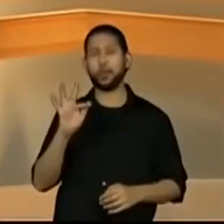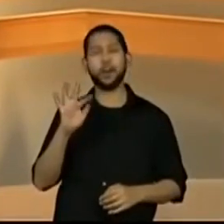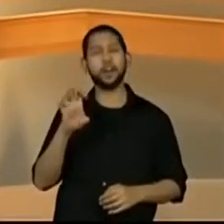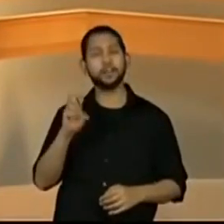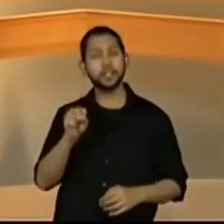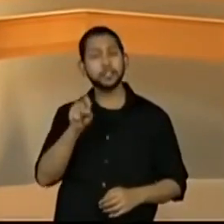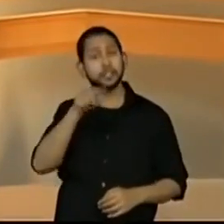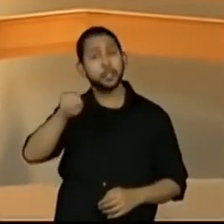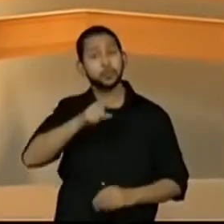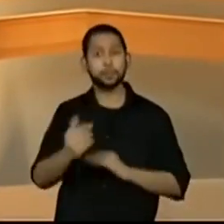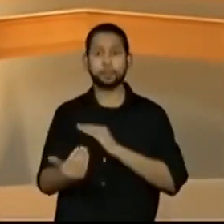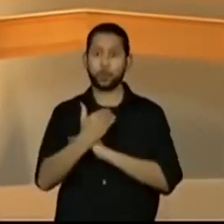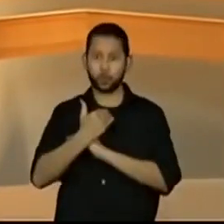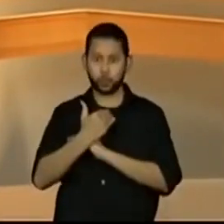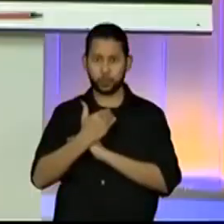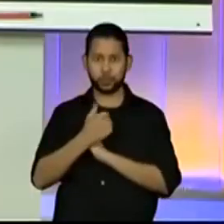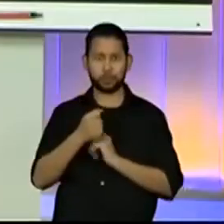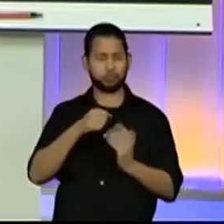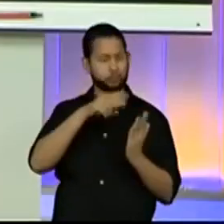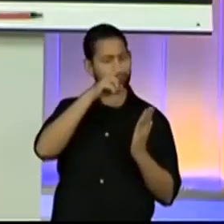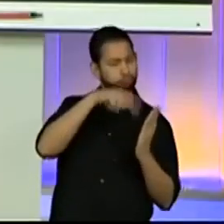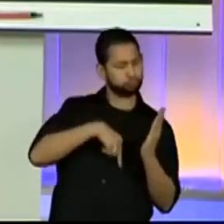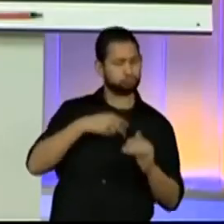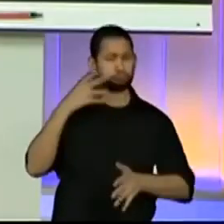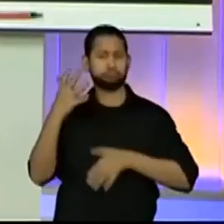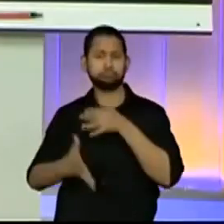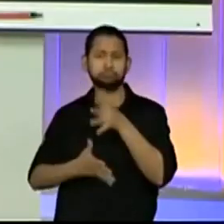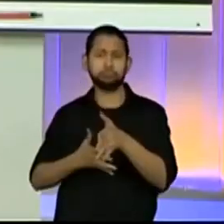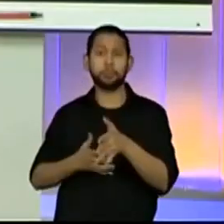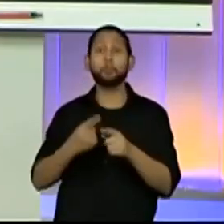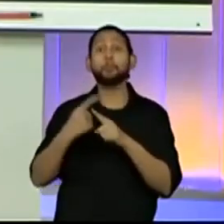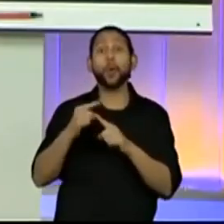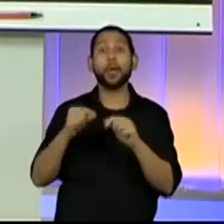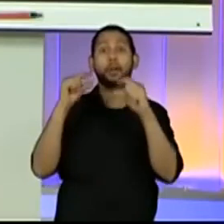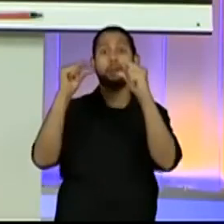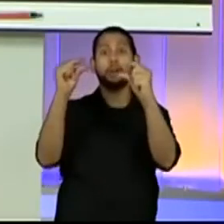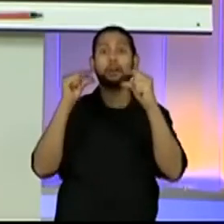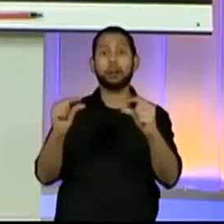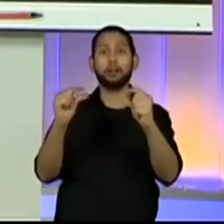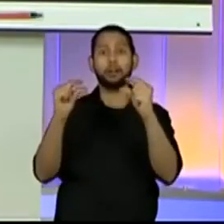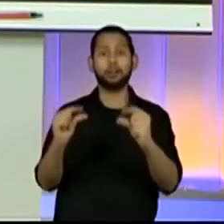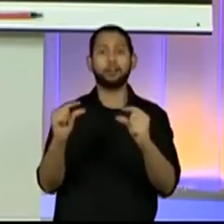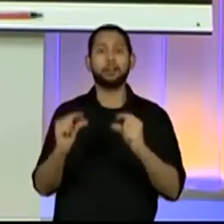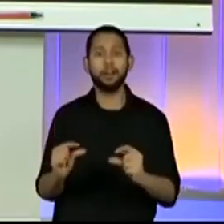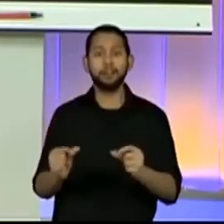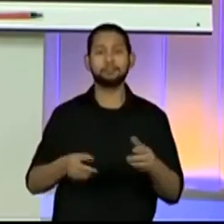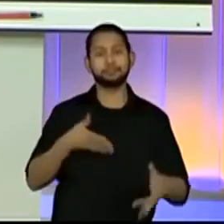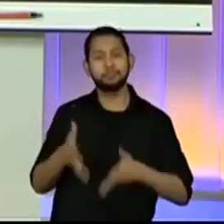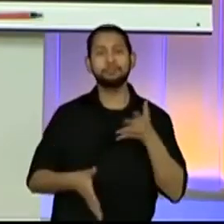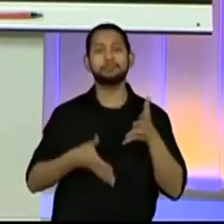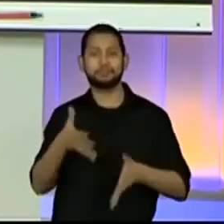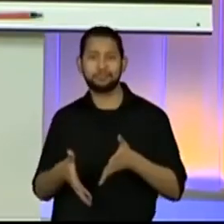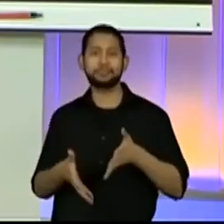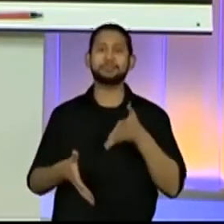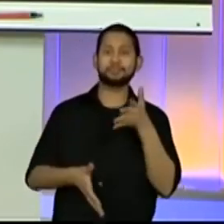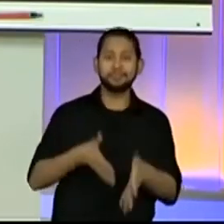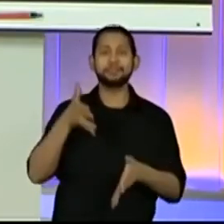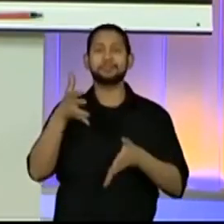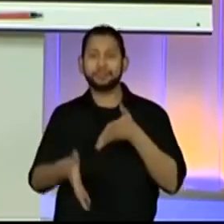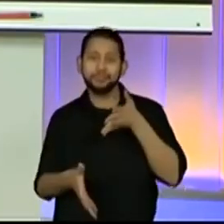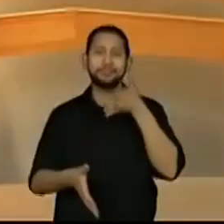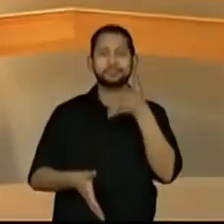facilitada. Voltando a falar do Leandro Gomes de Barros, ele é considerado um